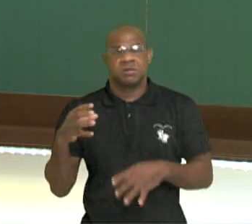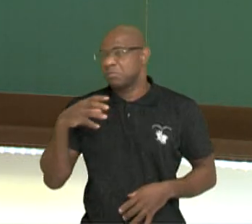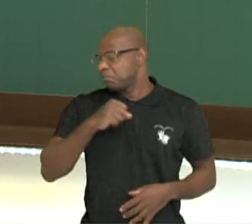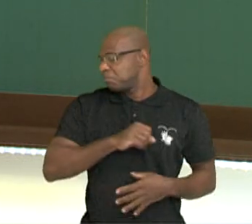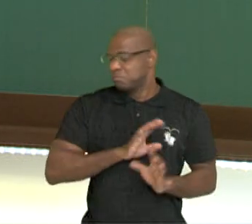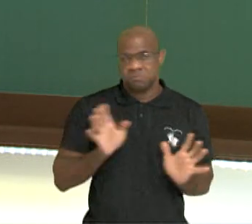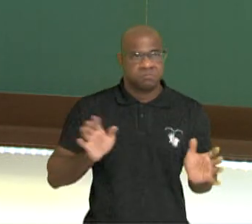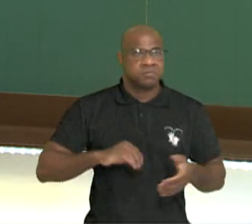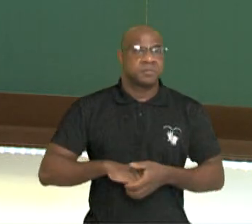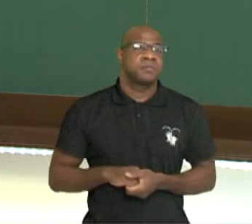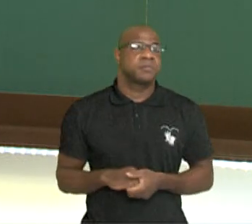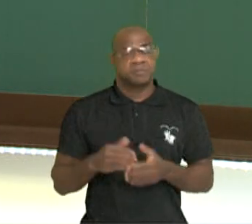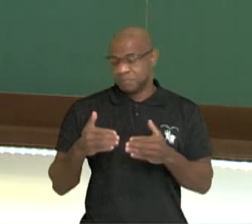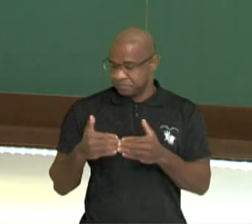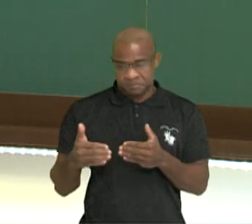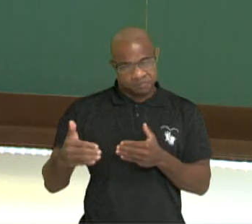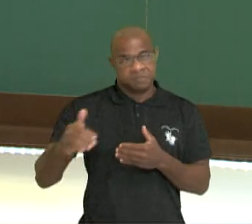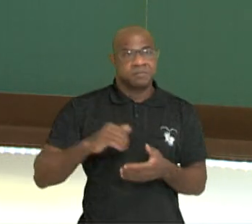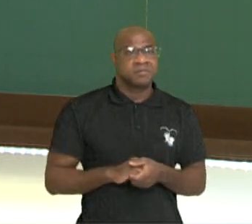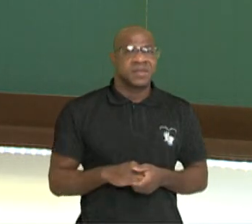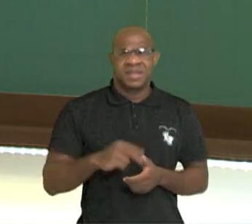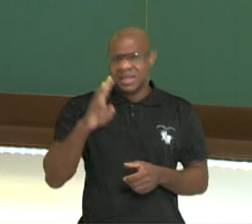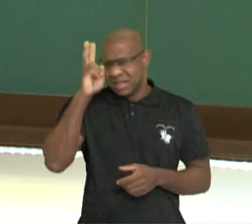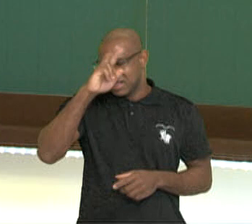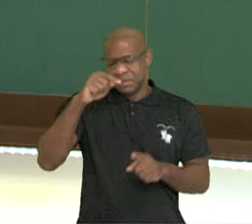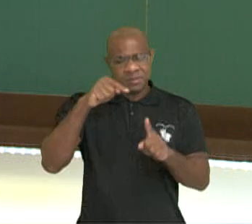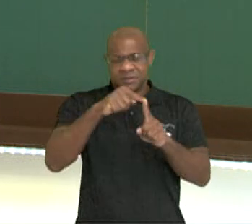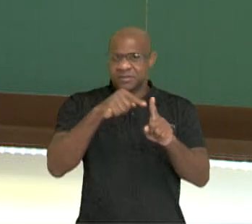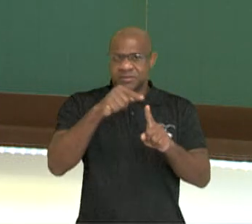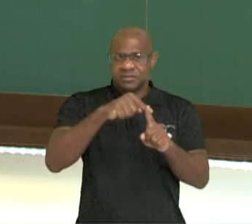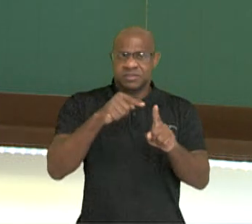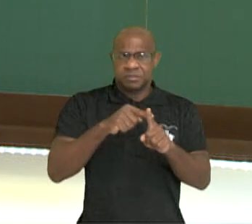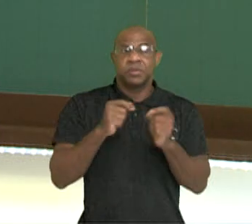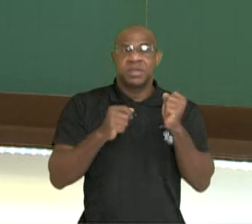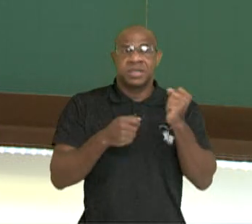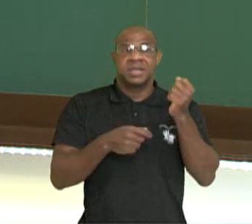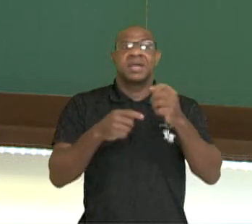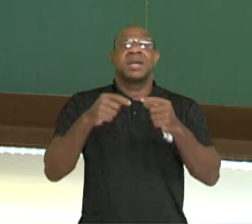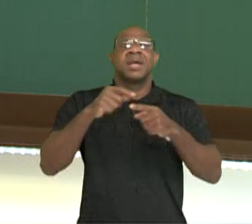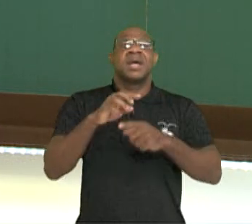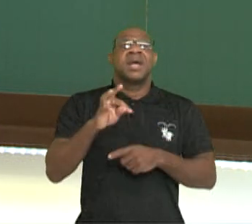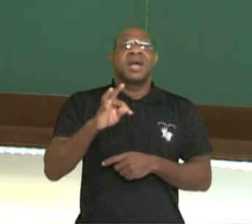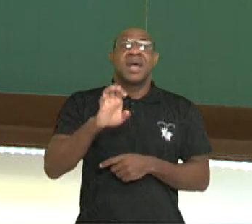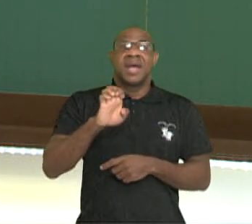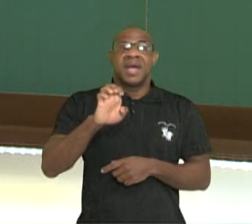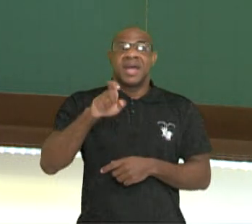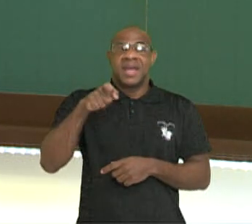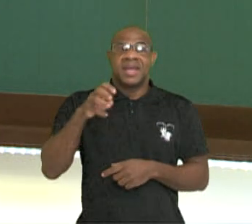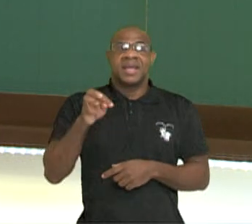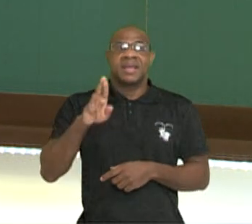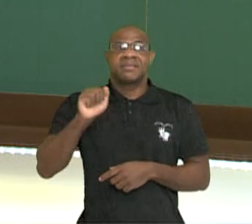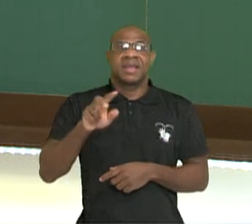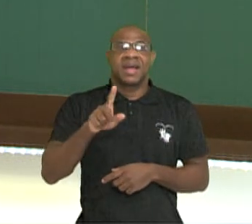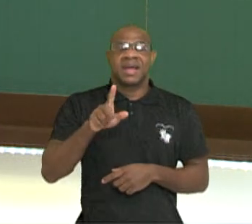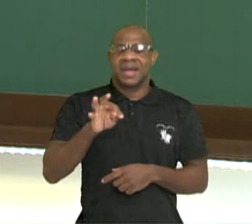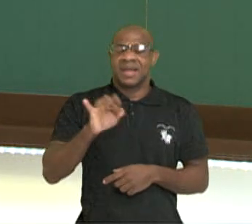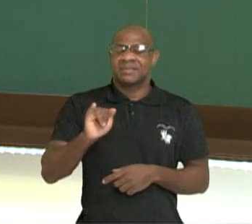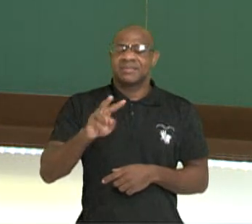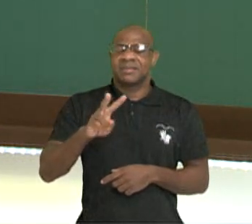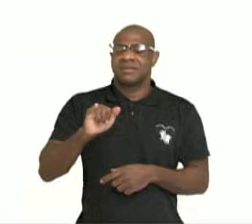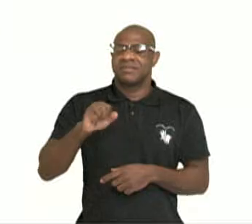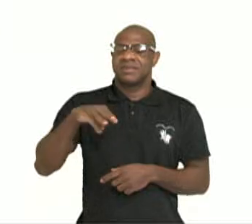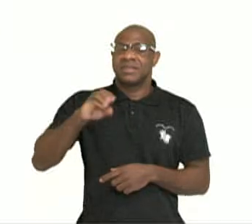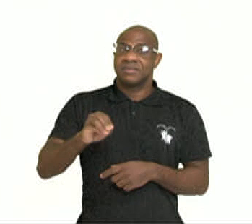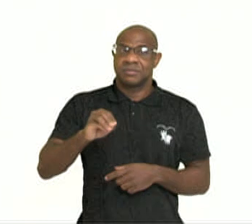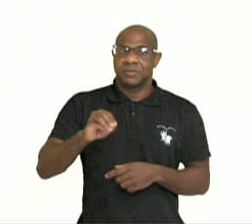E nós vamos adiante. Lembra dos 3 tipos de extrativismo? Falamos do primeiro, vegetal. Vamos para o segundo,